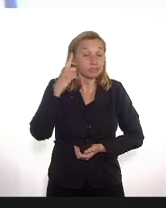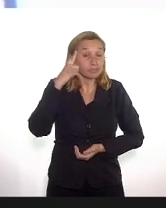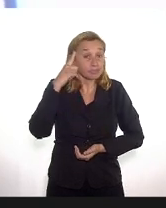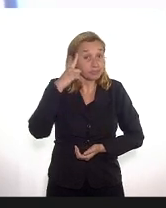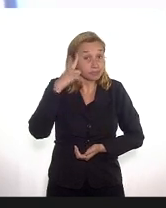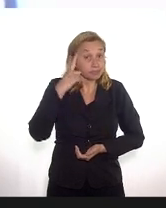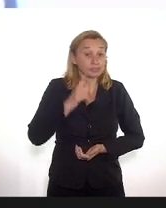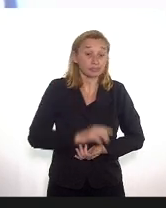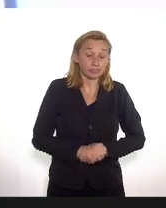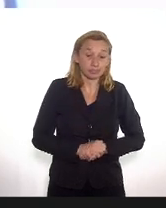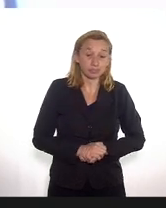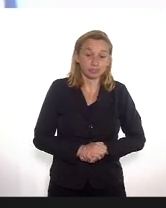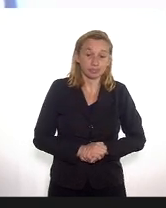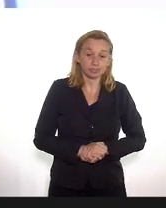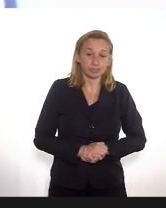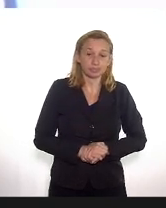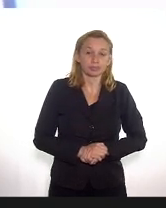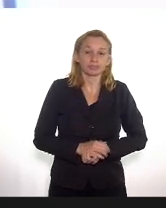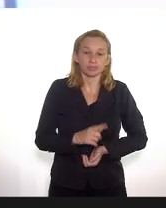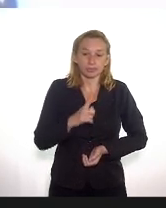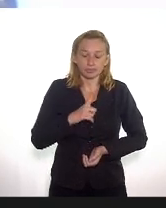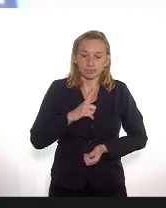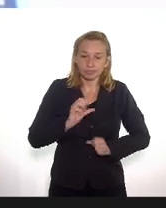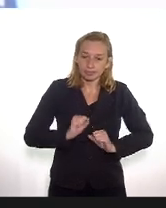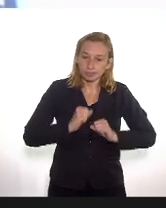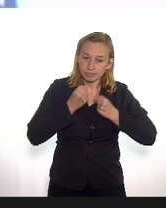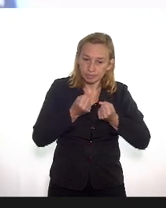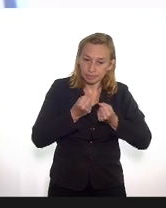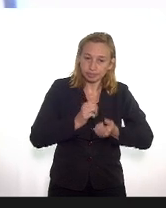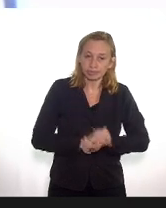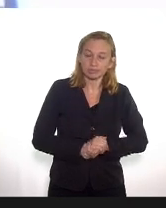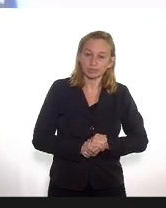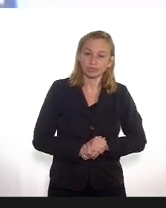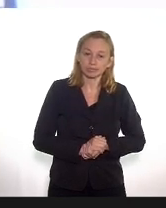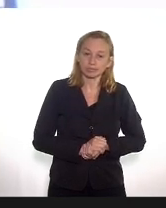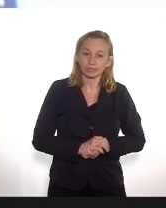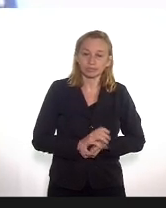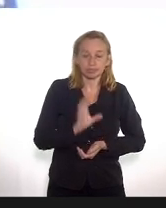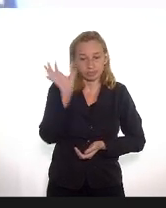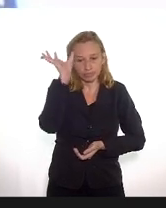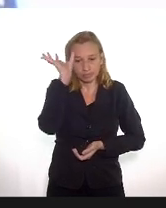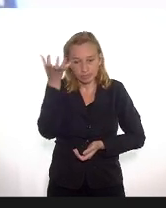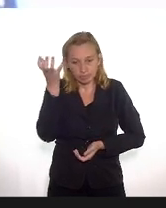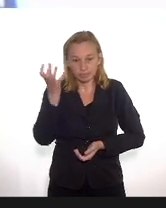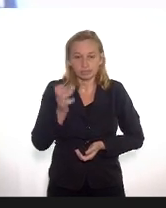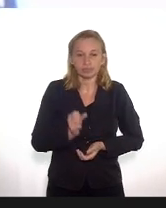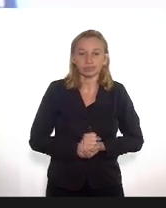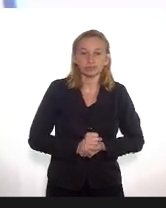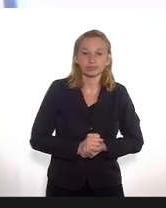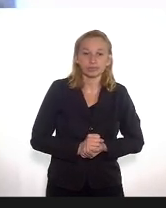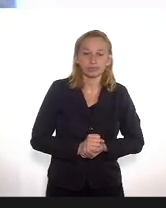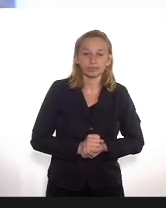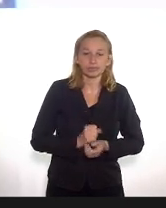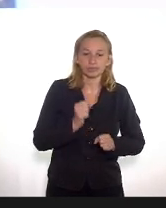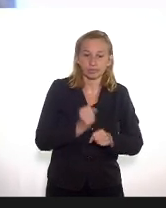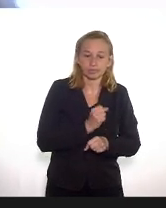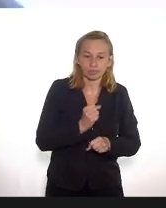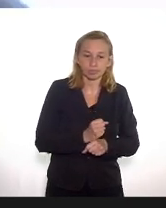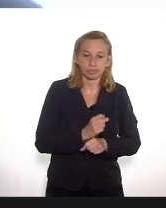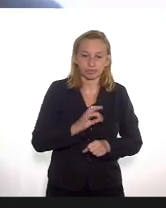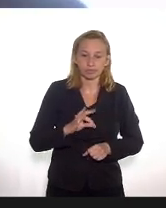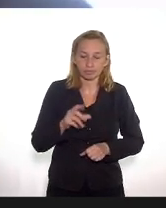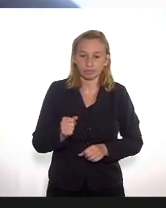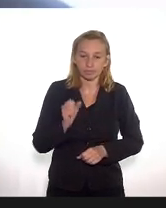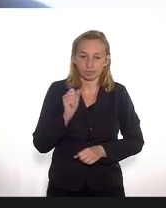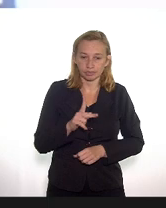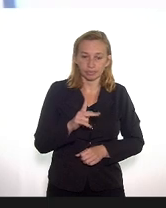pensamento que a gente tem que buscar soluções e construção de consensos. Tá